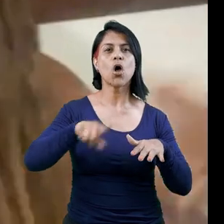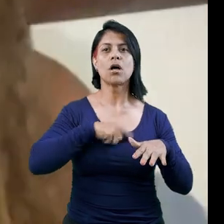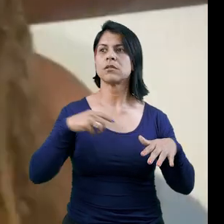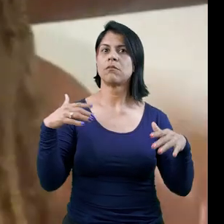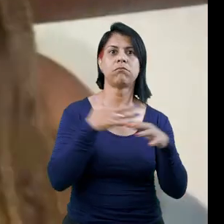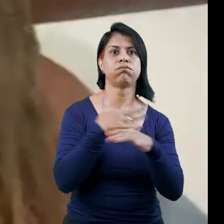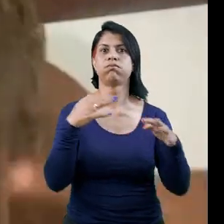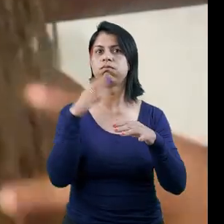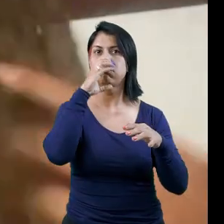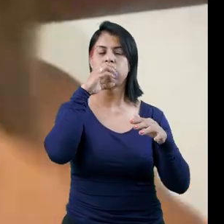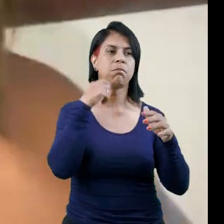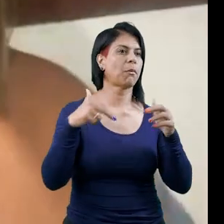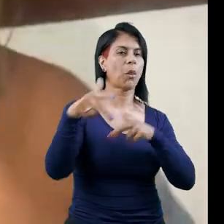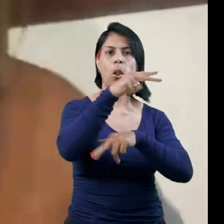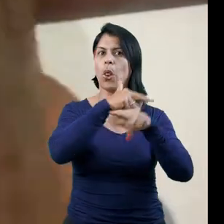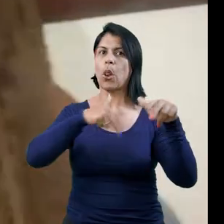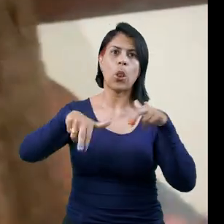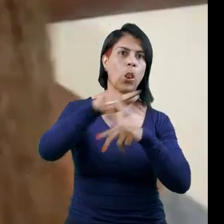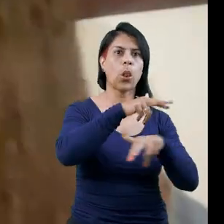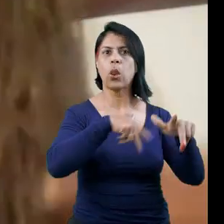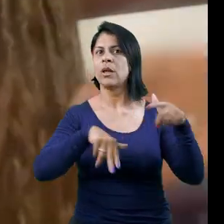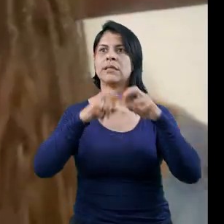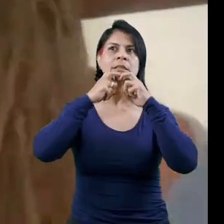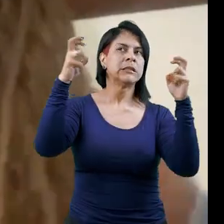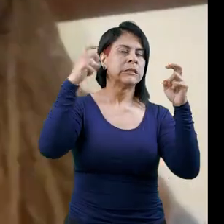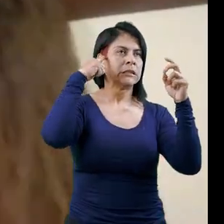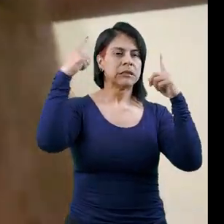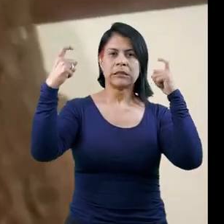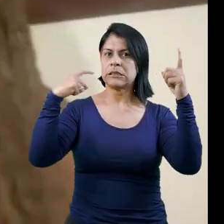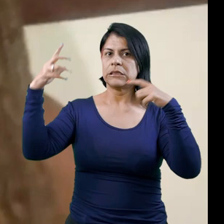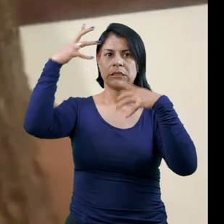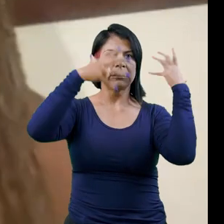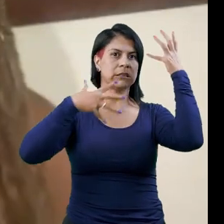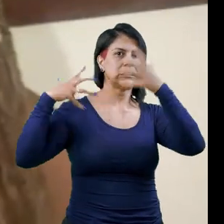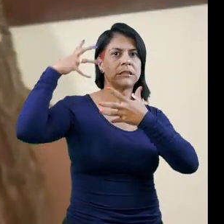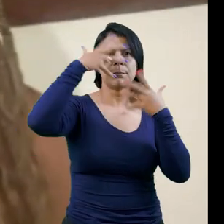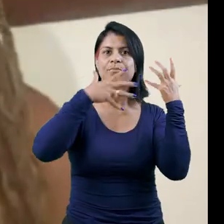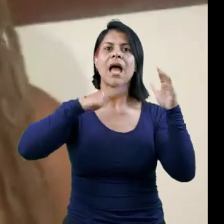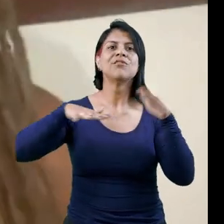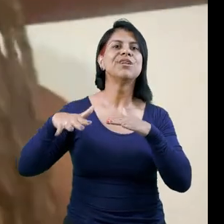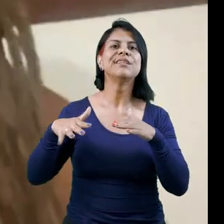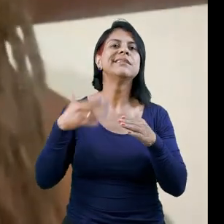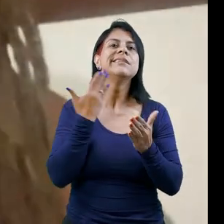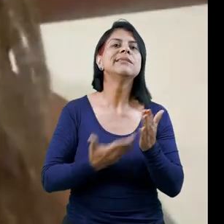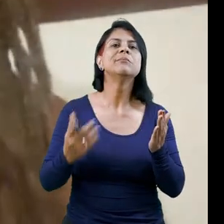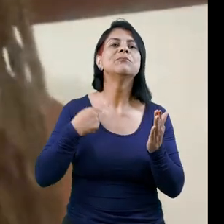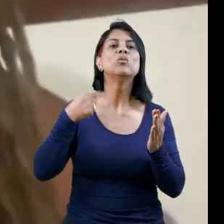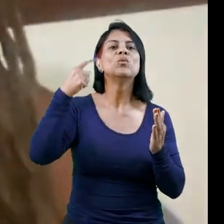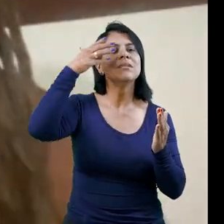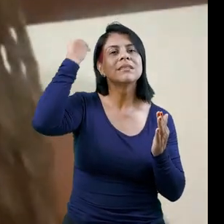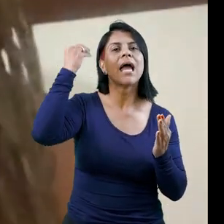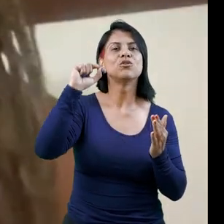cidade, no corre doido, no corre frenético, é gritaria, é um monte de coisa, e a gente às vezes se esquece de que a